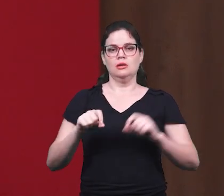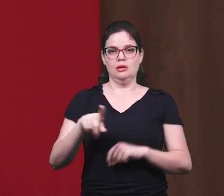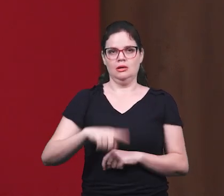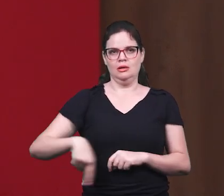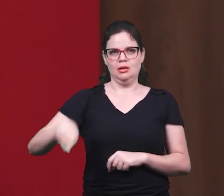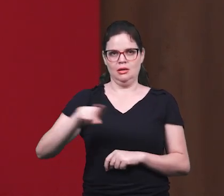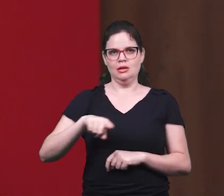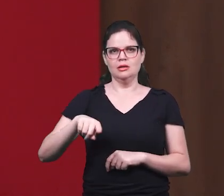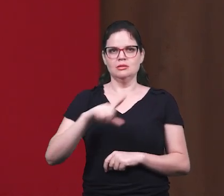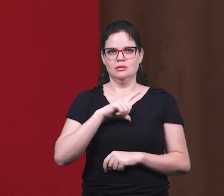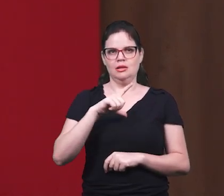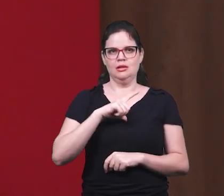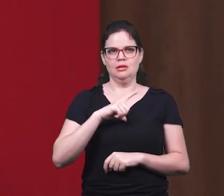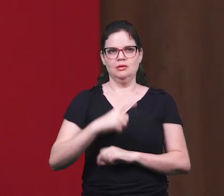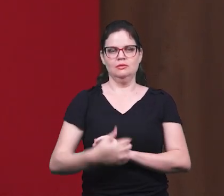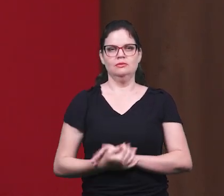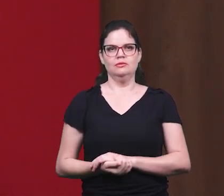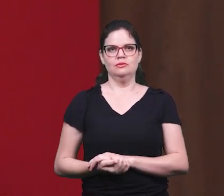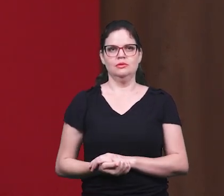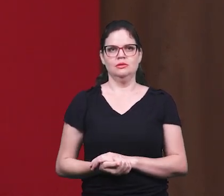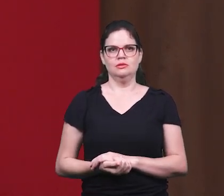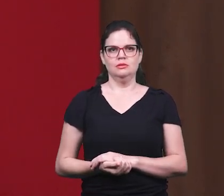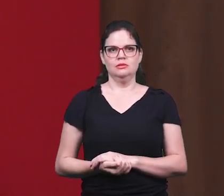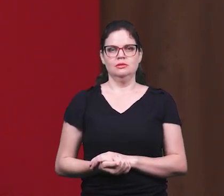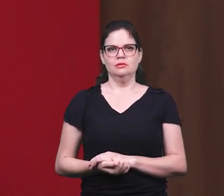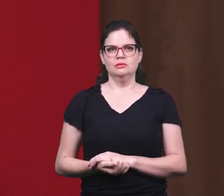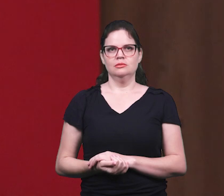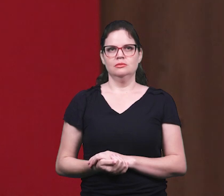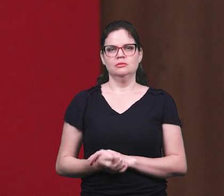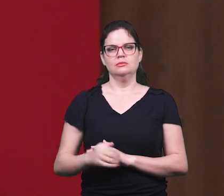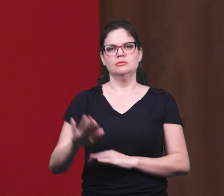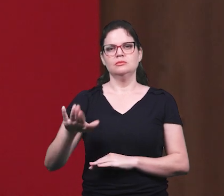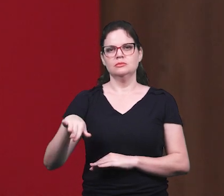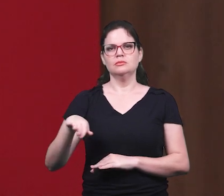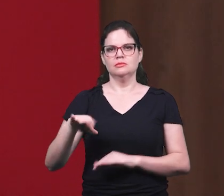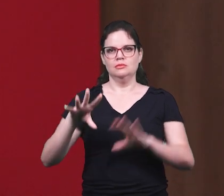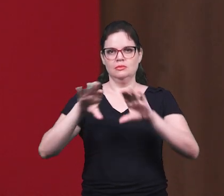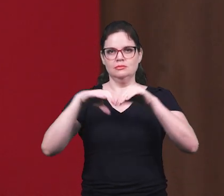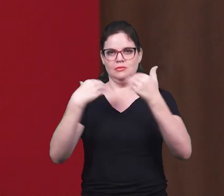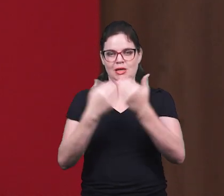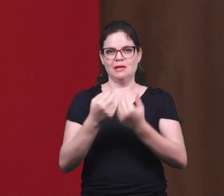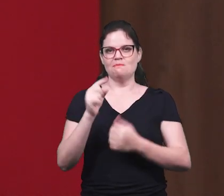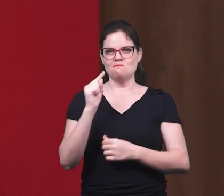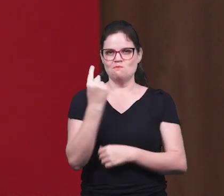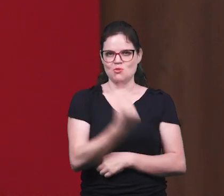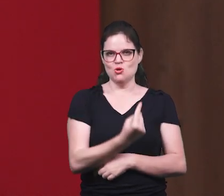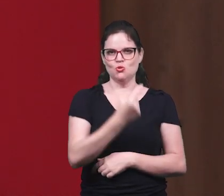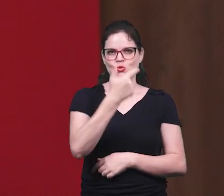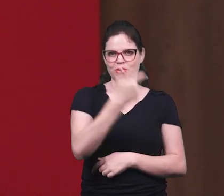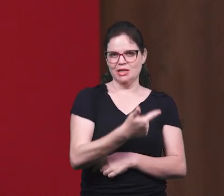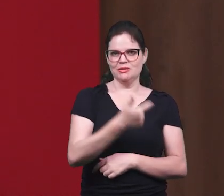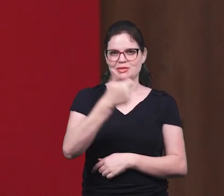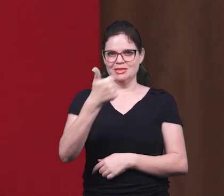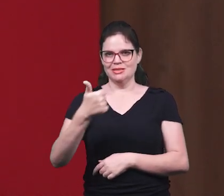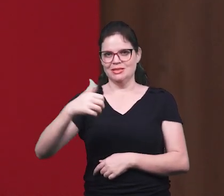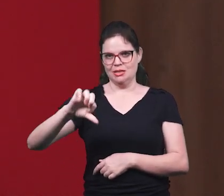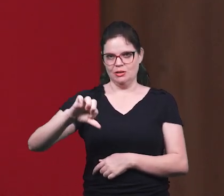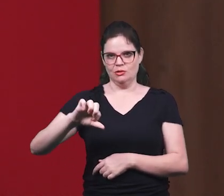eles oficializaram, né, nesse concílio em 1229, mas